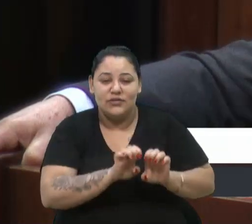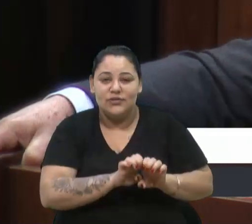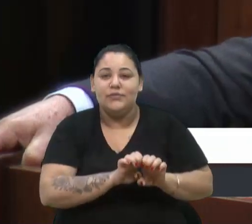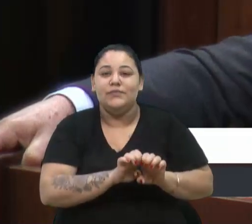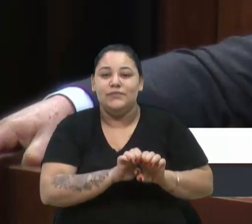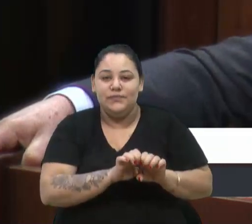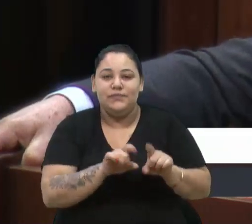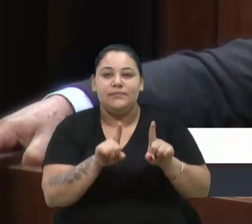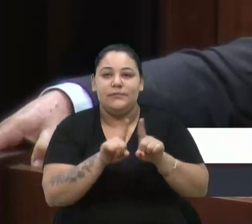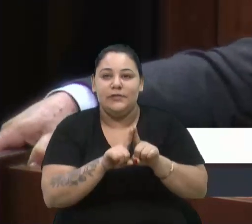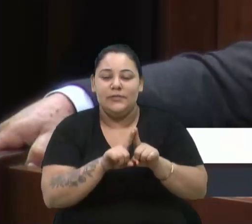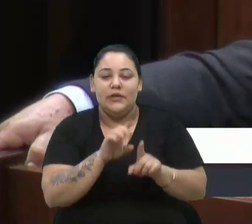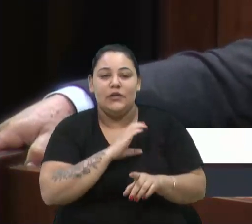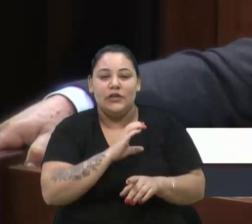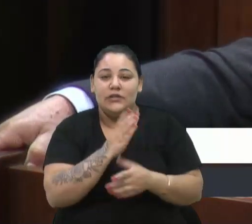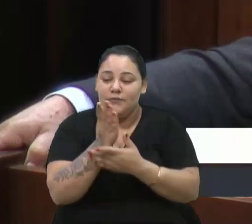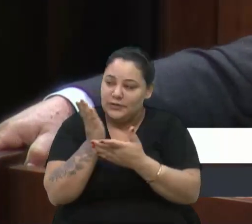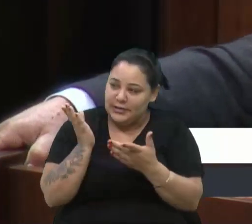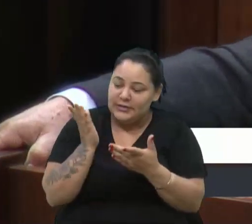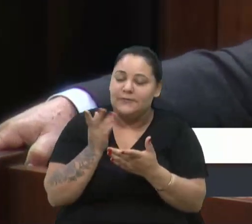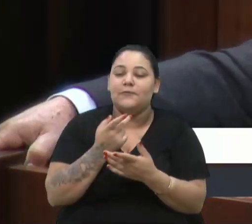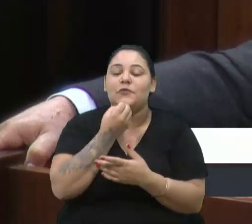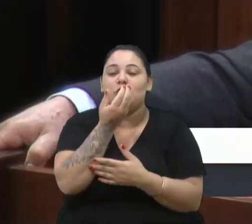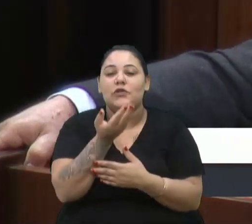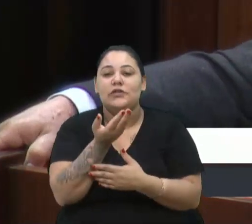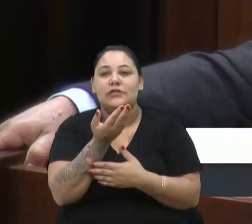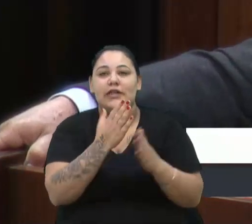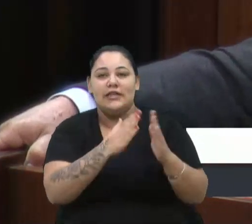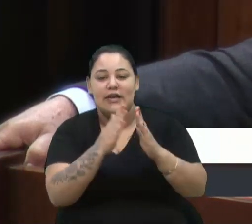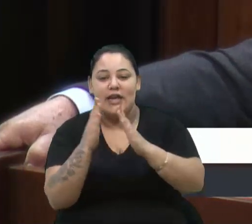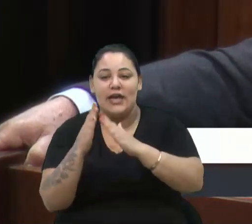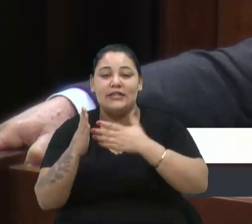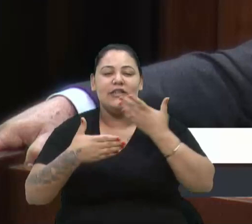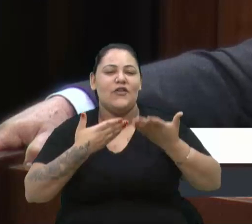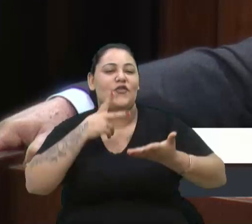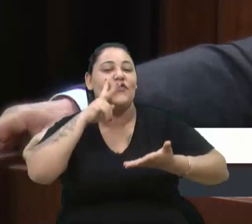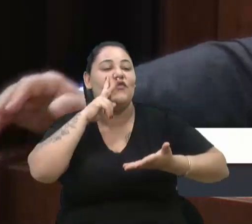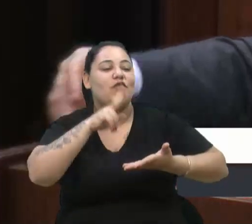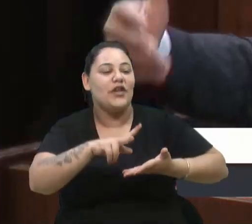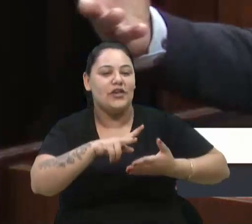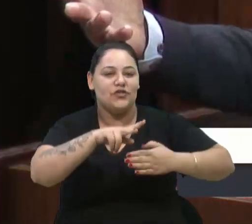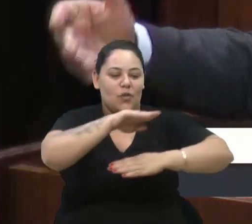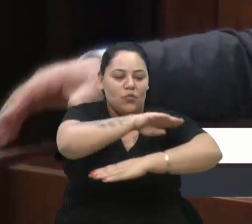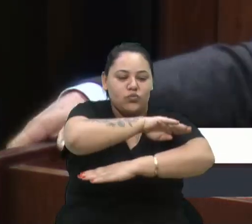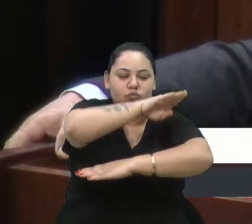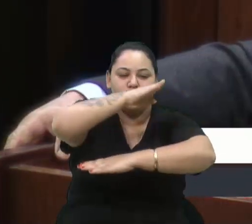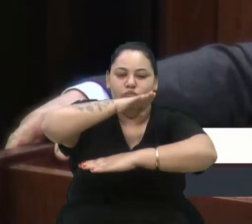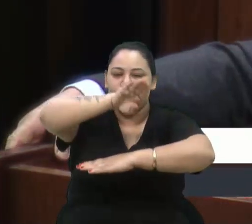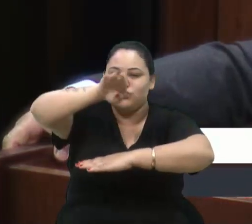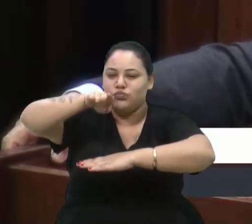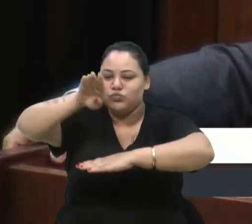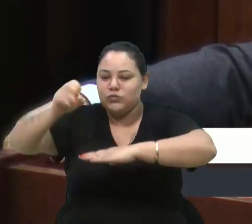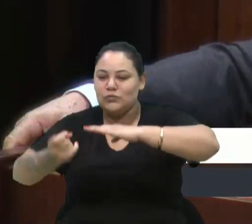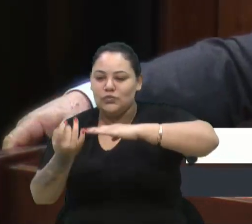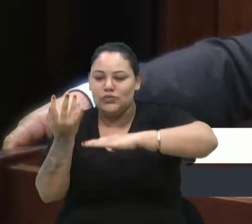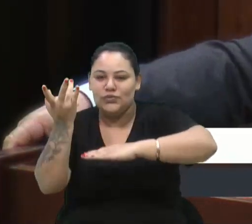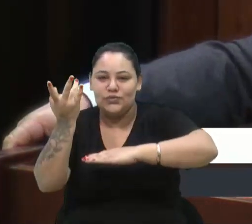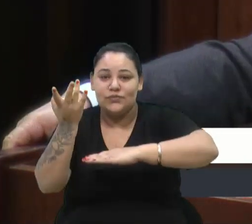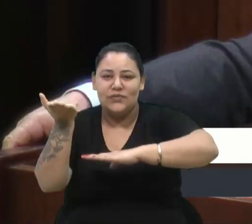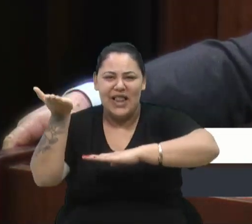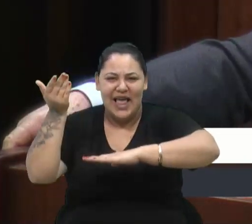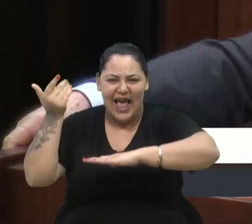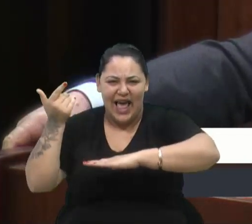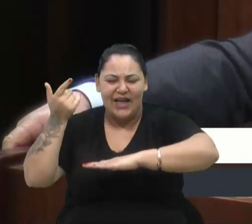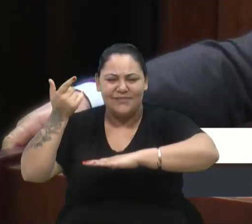é coordenadora Sônia nas propriedades quando eu vejo nas estufa as produções de tomar naquela época a